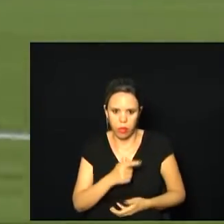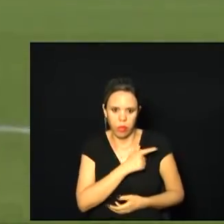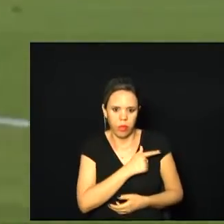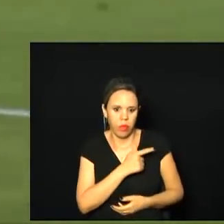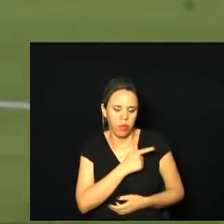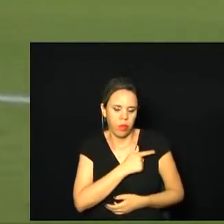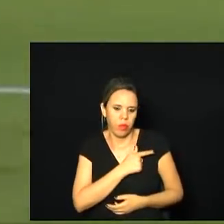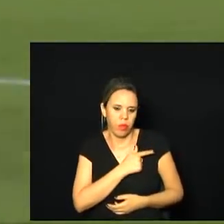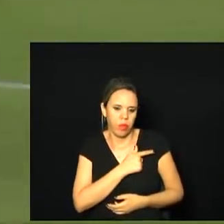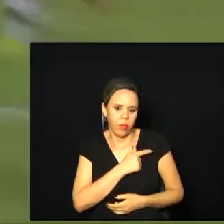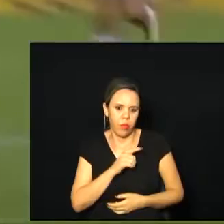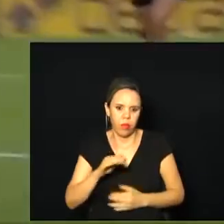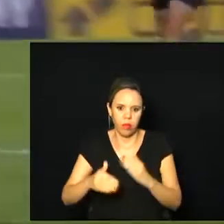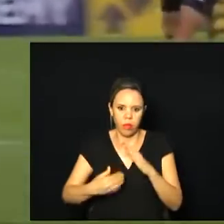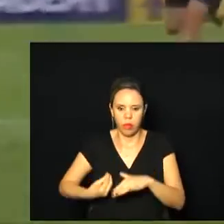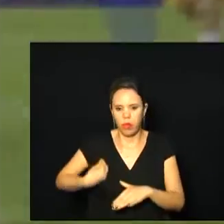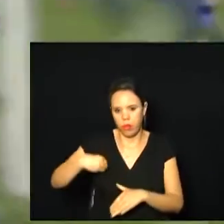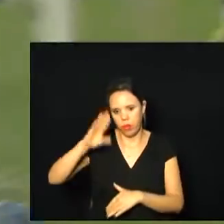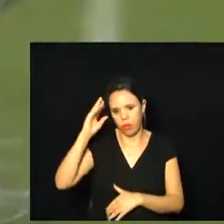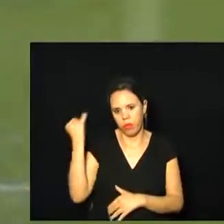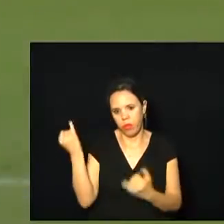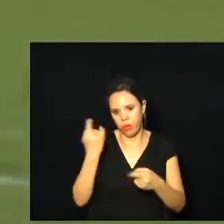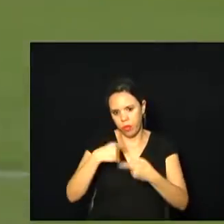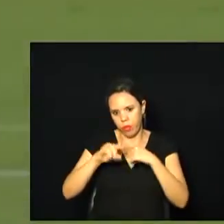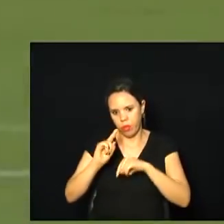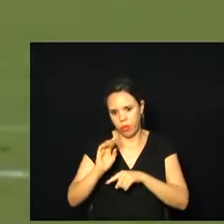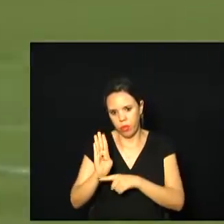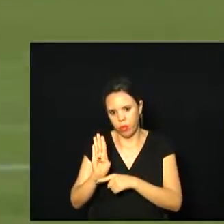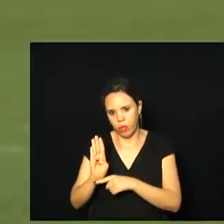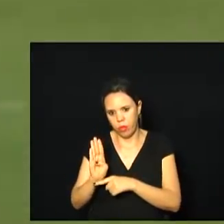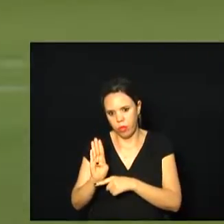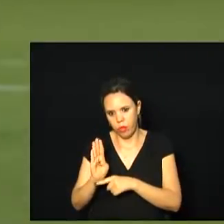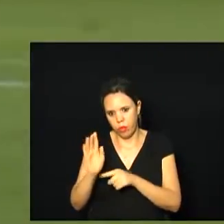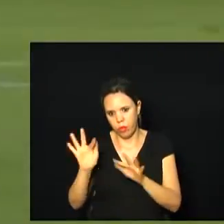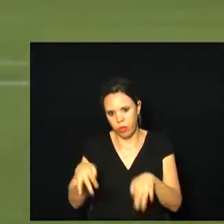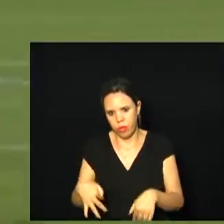Guarani, que está mais vivo do que nunca na Série B.